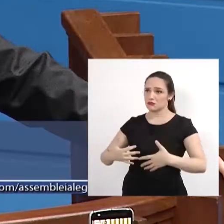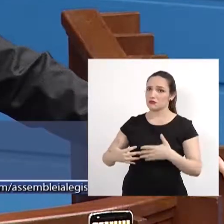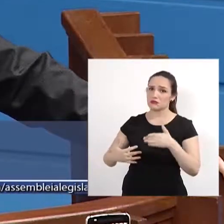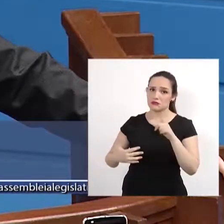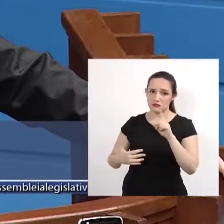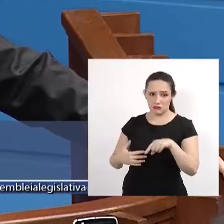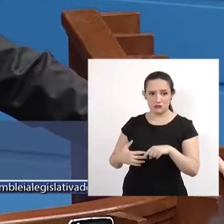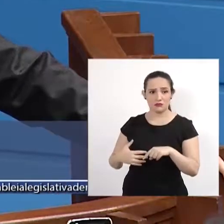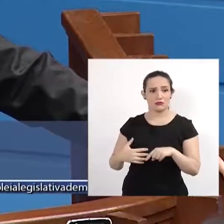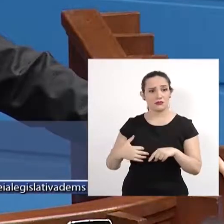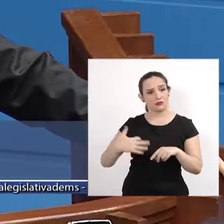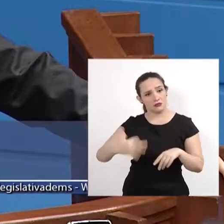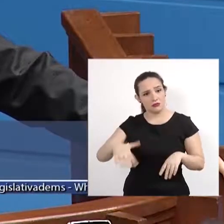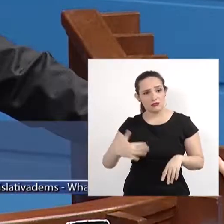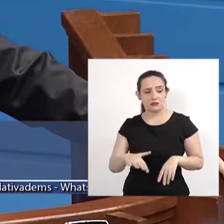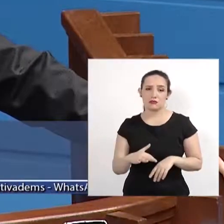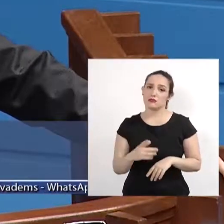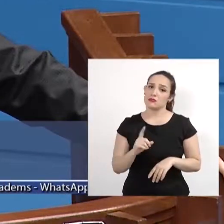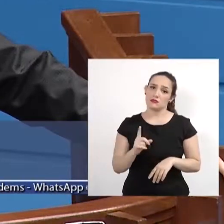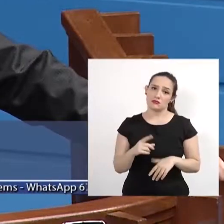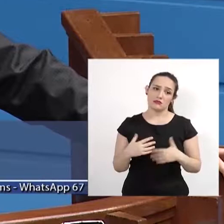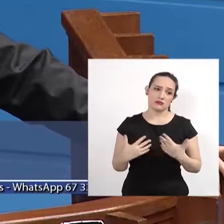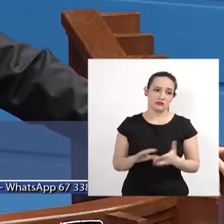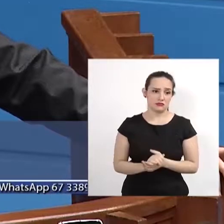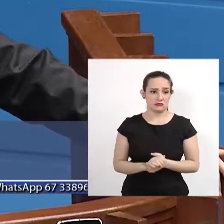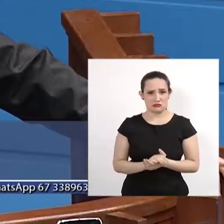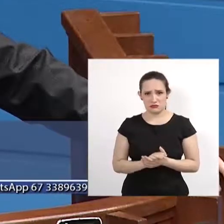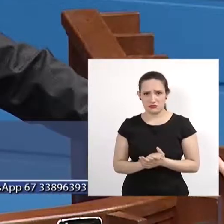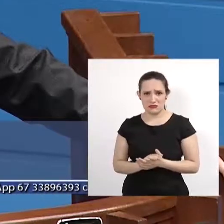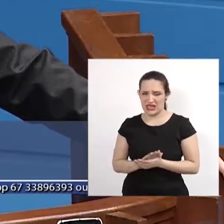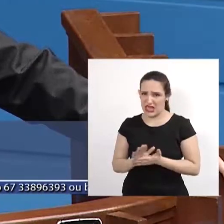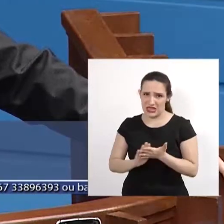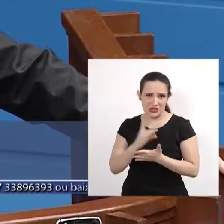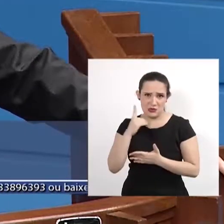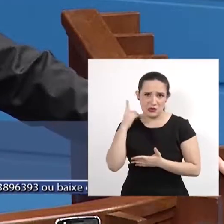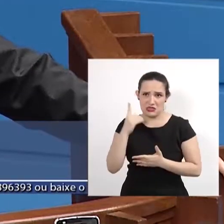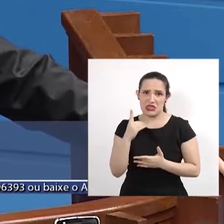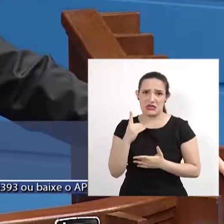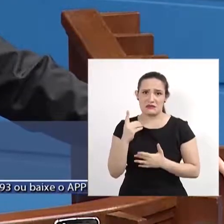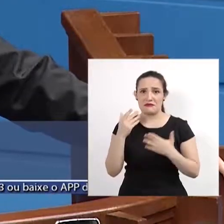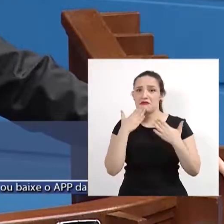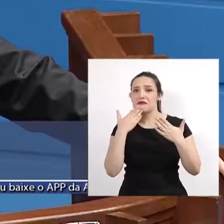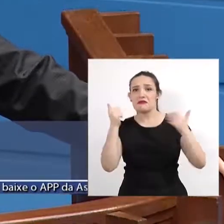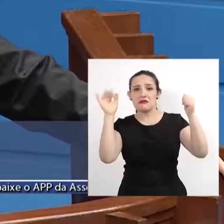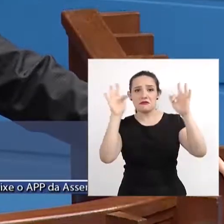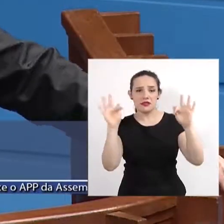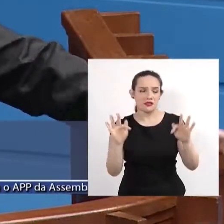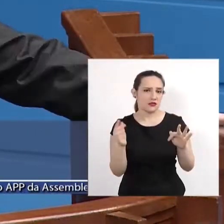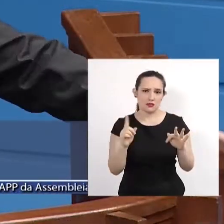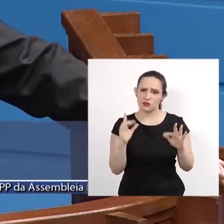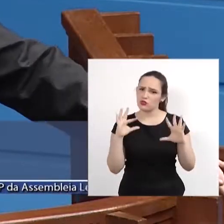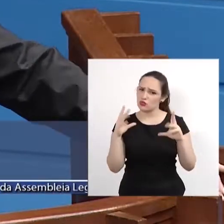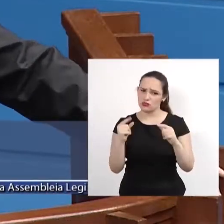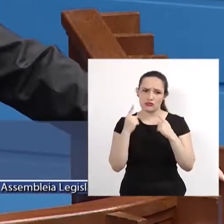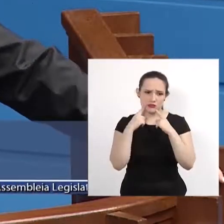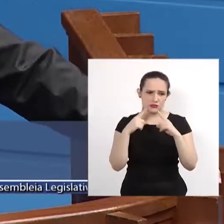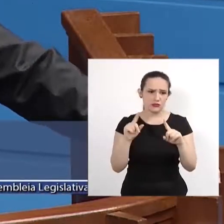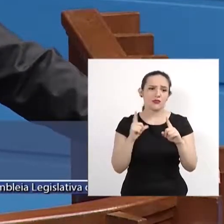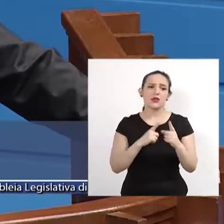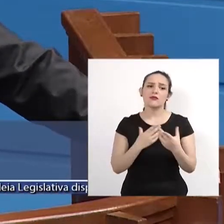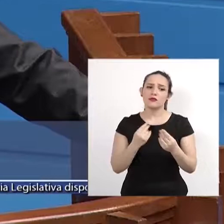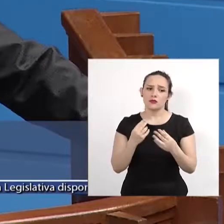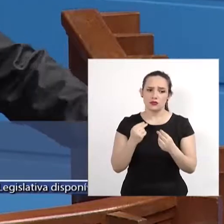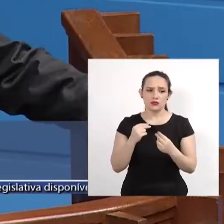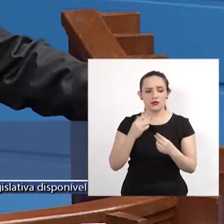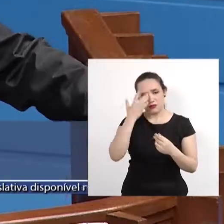altas contas de energia. Nenhum dos deputados. Todos reclamavam disso. Inúmeros vieram a essa tribuna